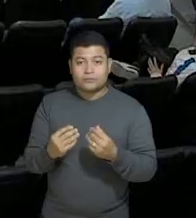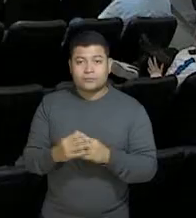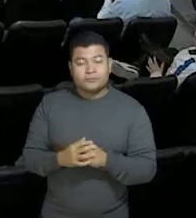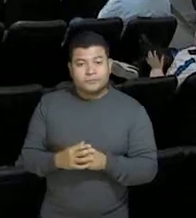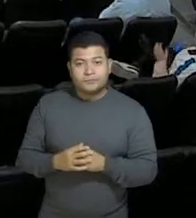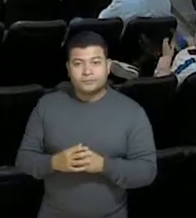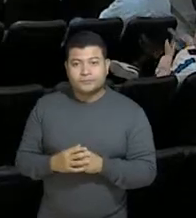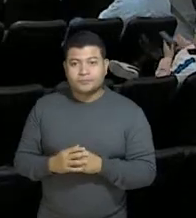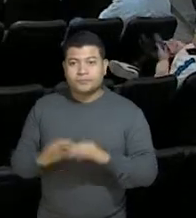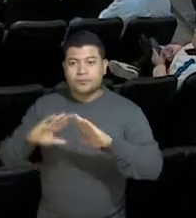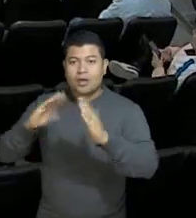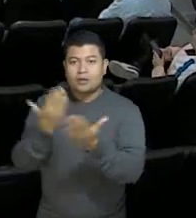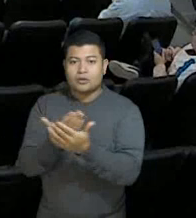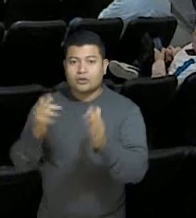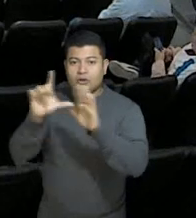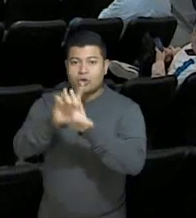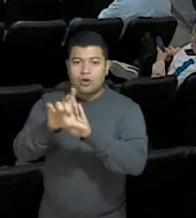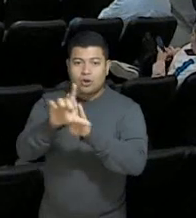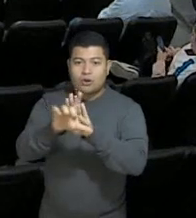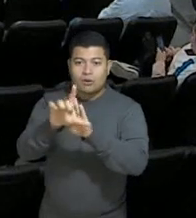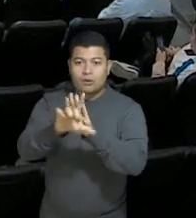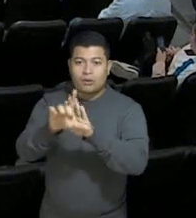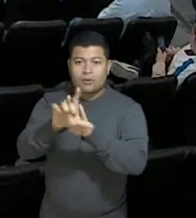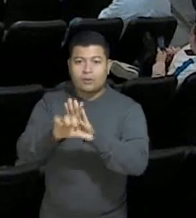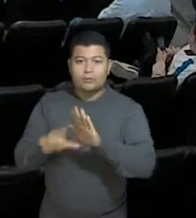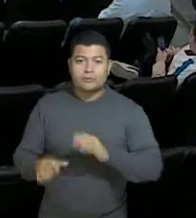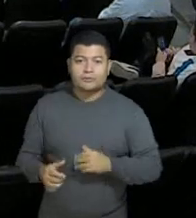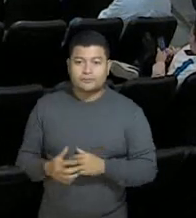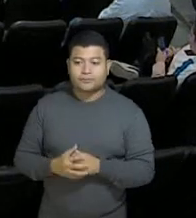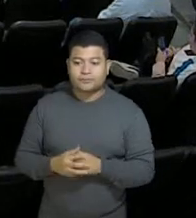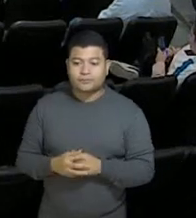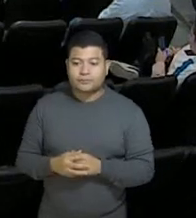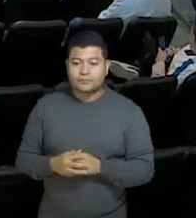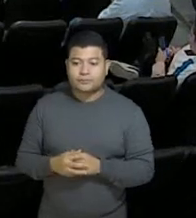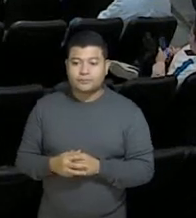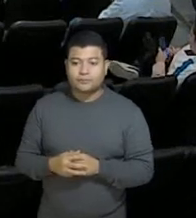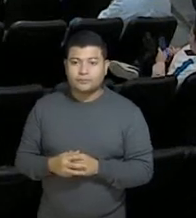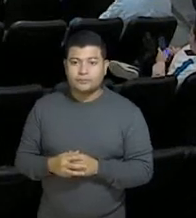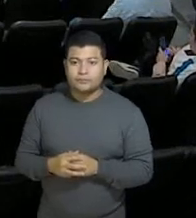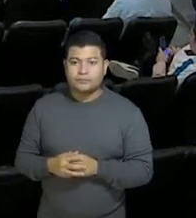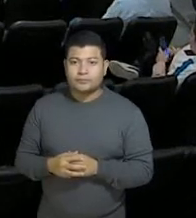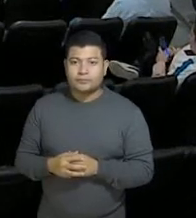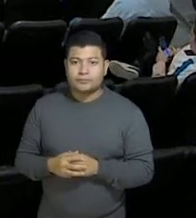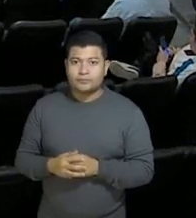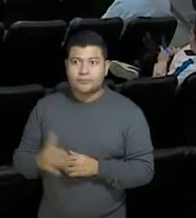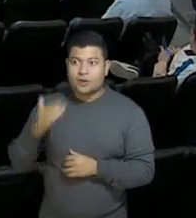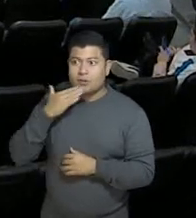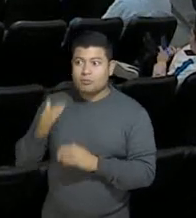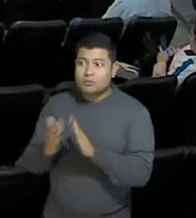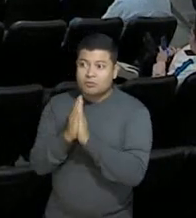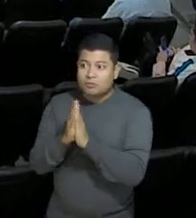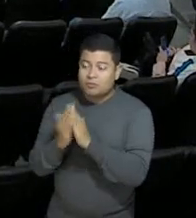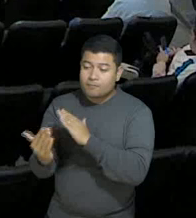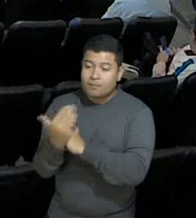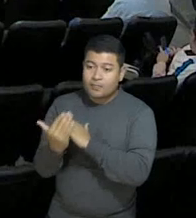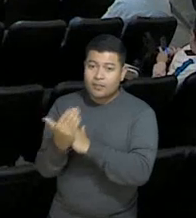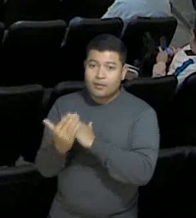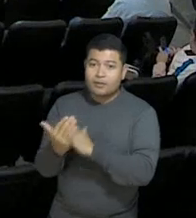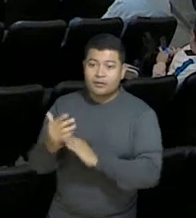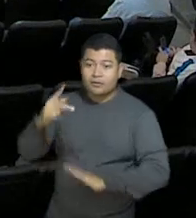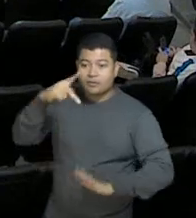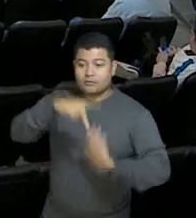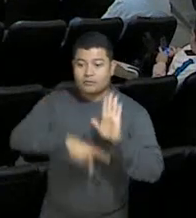escola foi maravilhosa. Escola do Legislativo aí. E eu, de noite, pedindo socorro para eles, me ajudar lá nos projetos, e